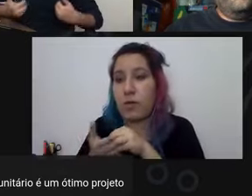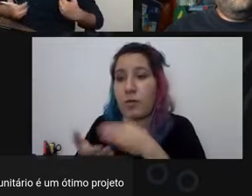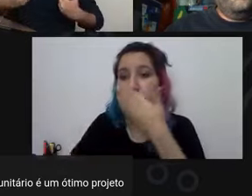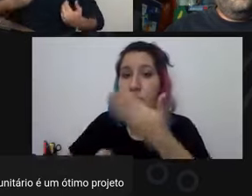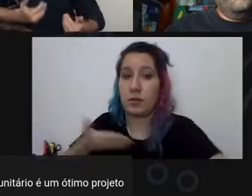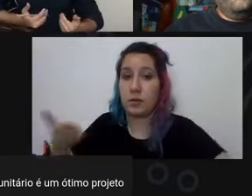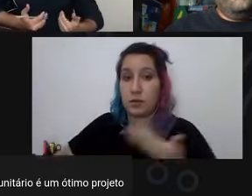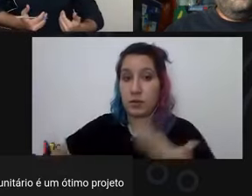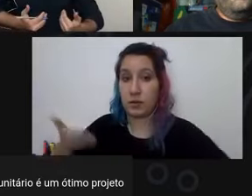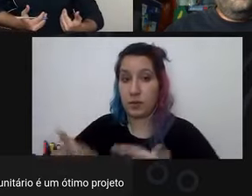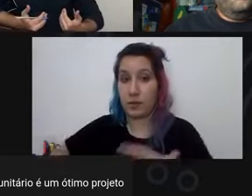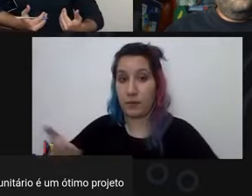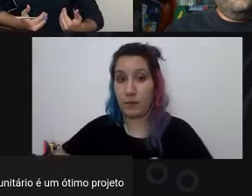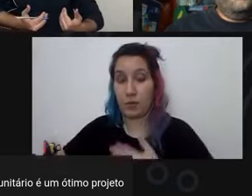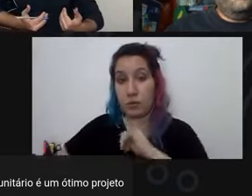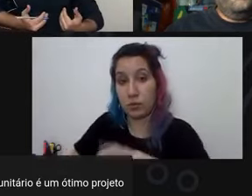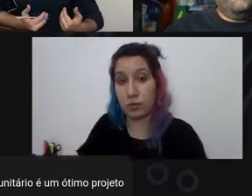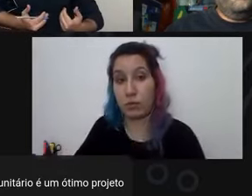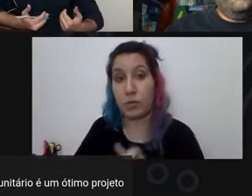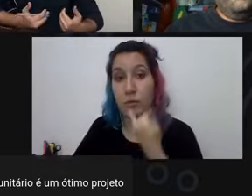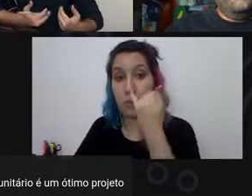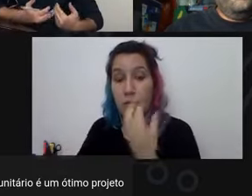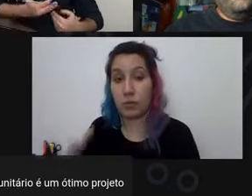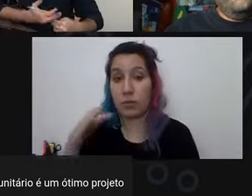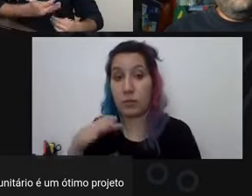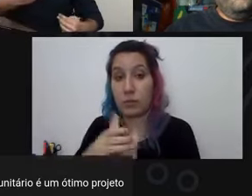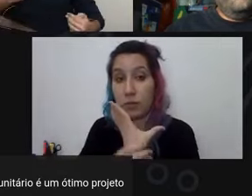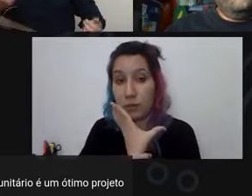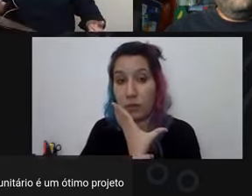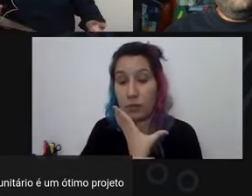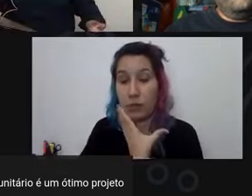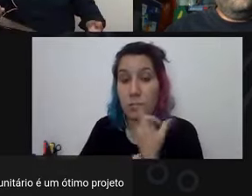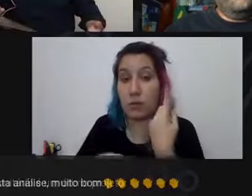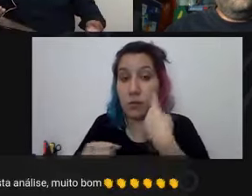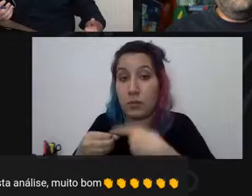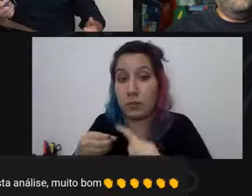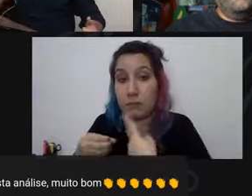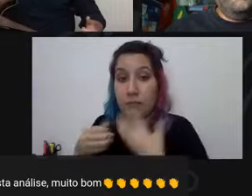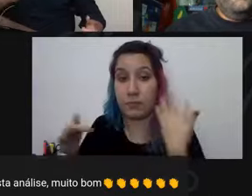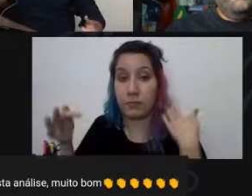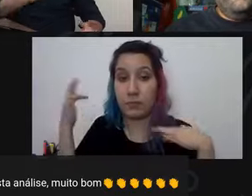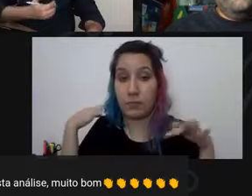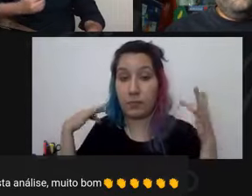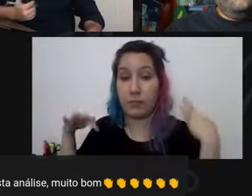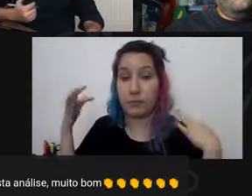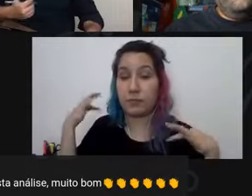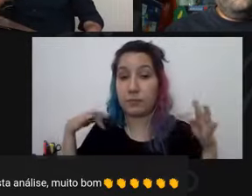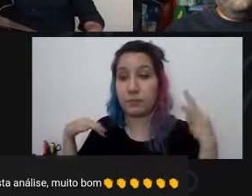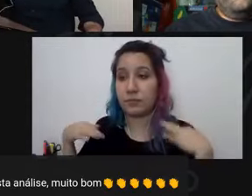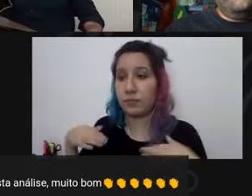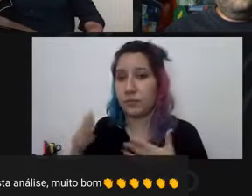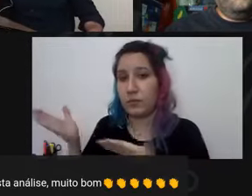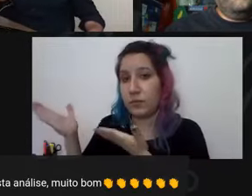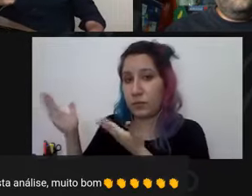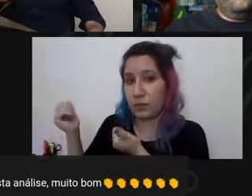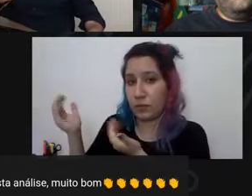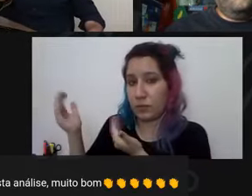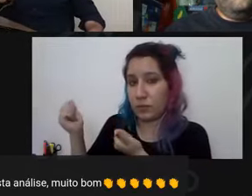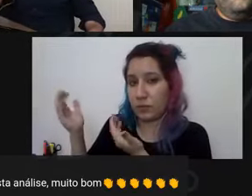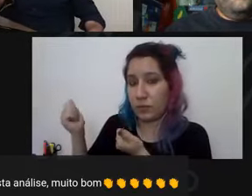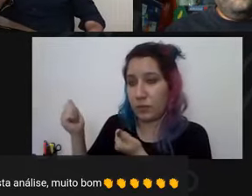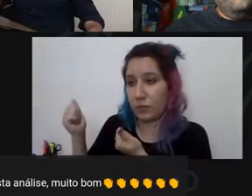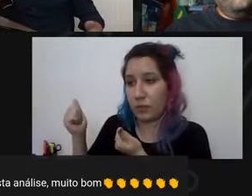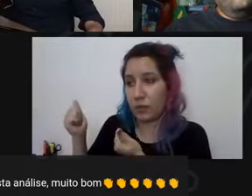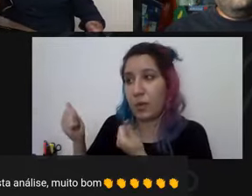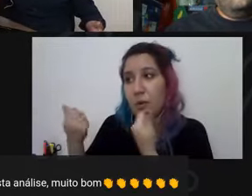criados e um monte de oportunidades a serem criadas na cidade no setor turístico. É aquele jovem que está precisando de uma